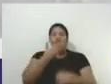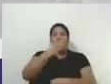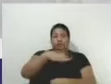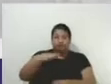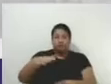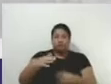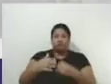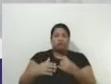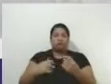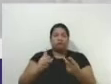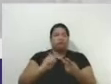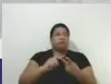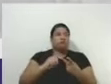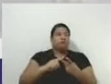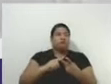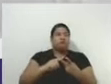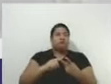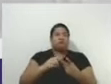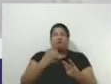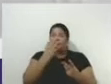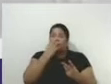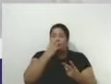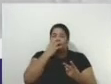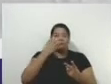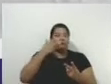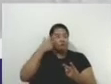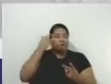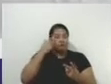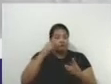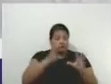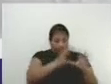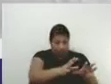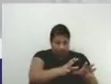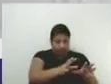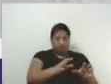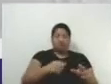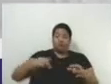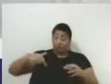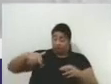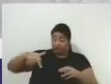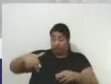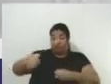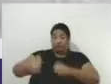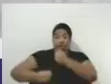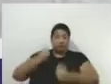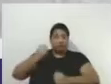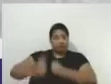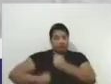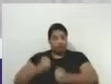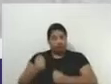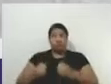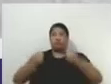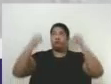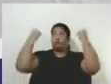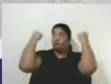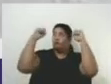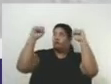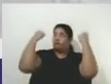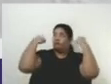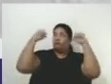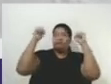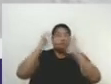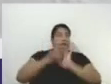aos pets, pistas e caminhadas, aparelhos de ginástica e academia ao ar livre,